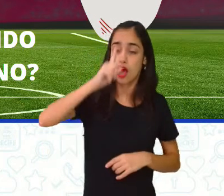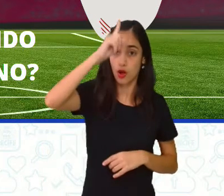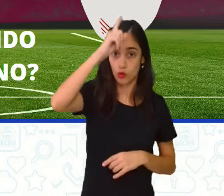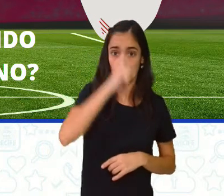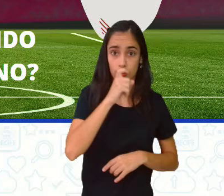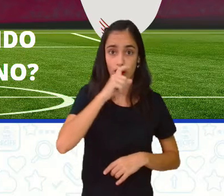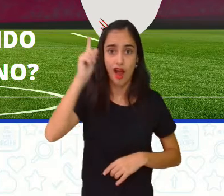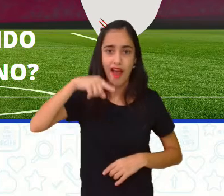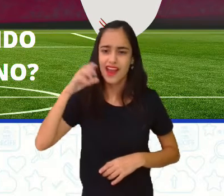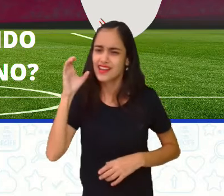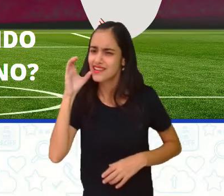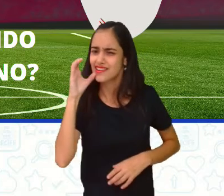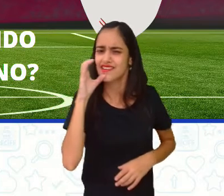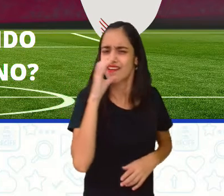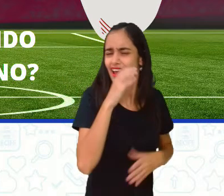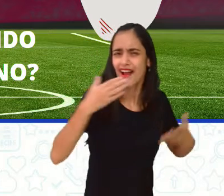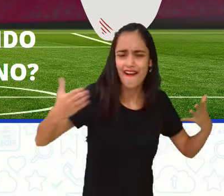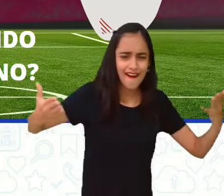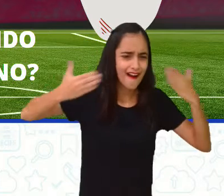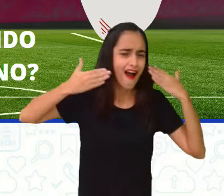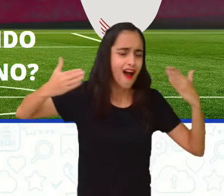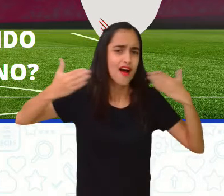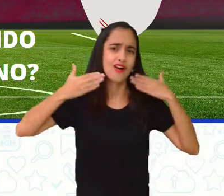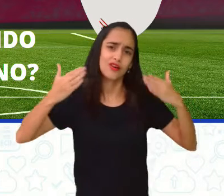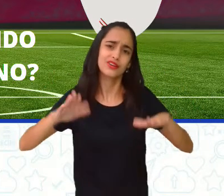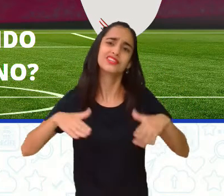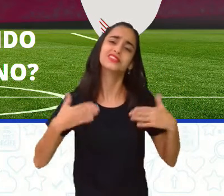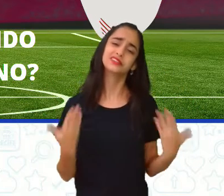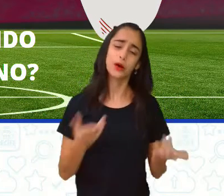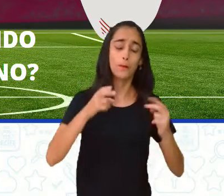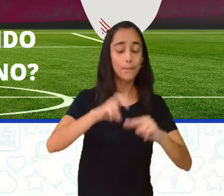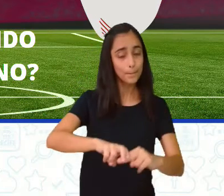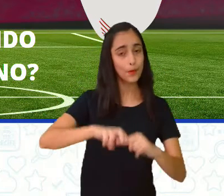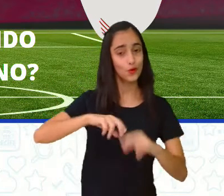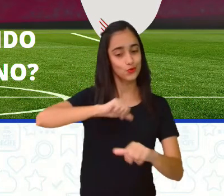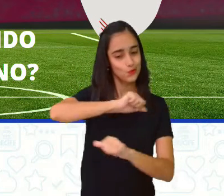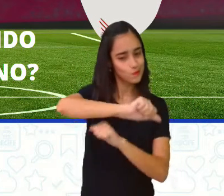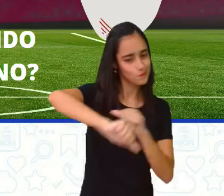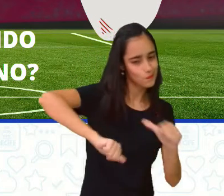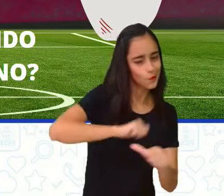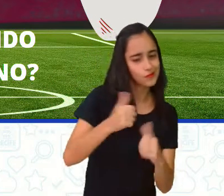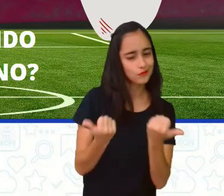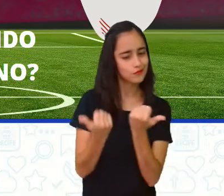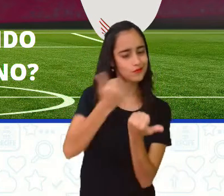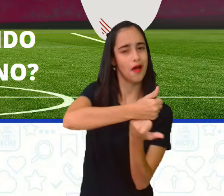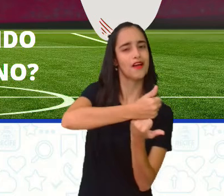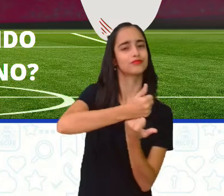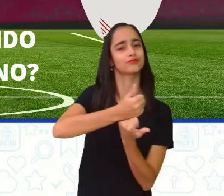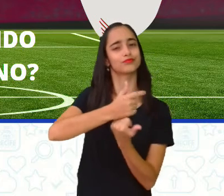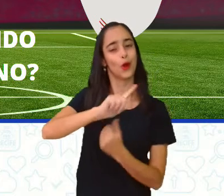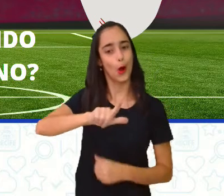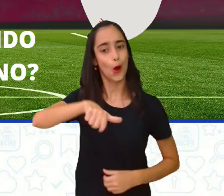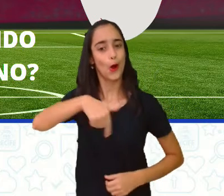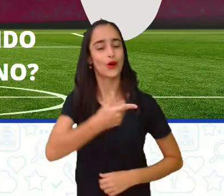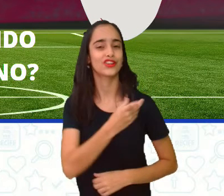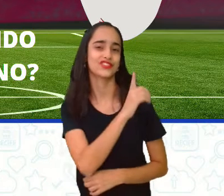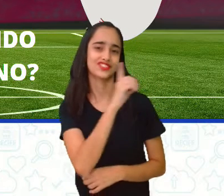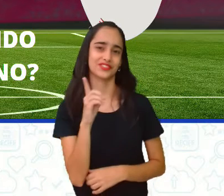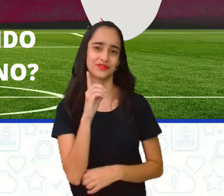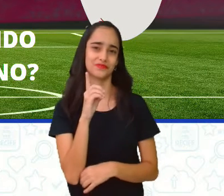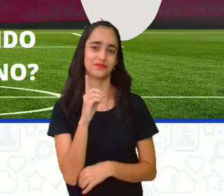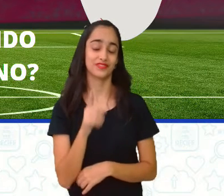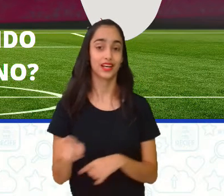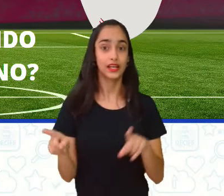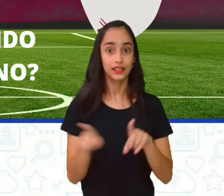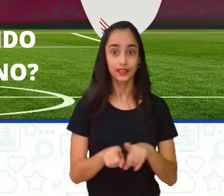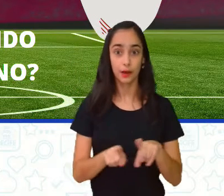também os torcedores estarem presentes. Então, por isso que foi modificado. Mas, a respeito ainda dessa